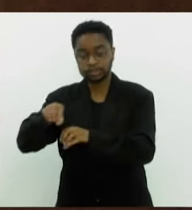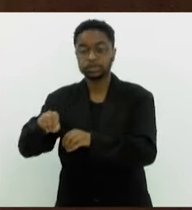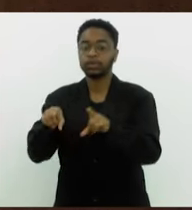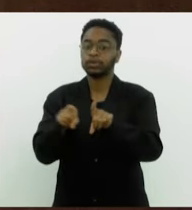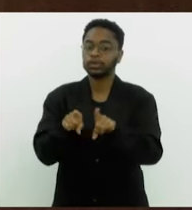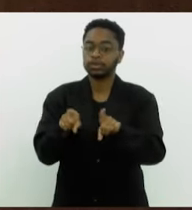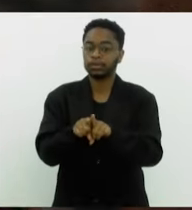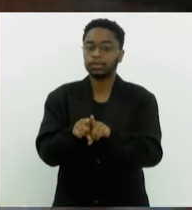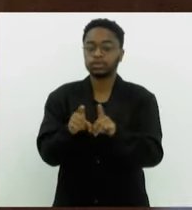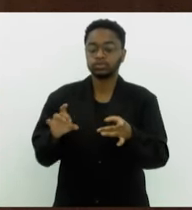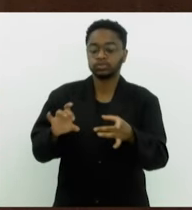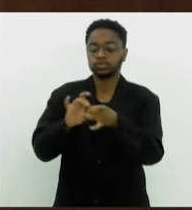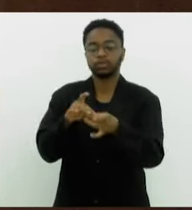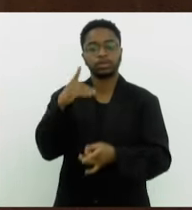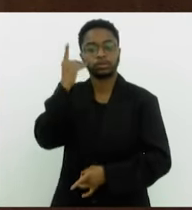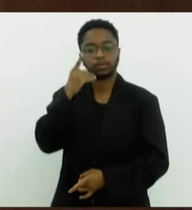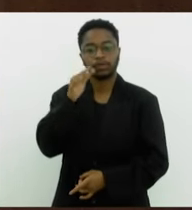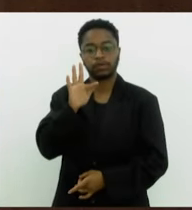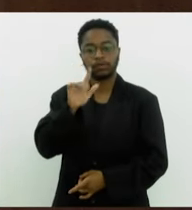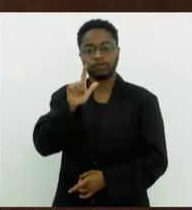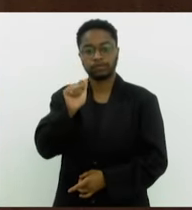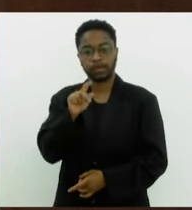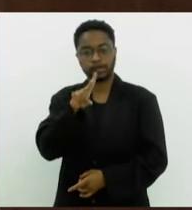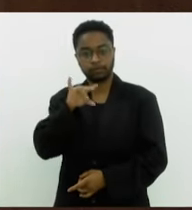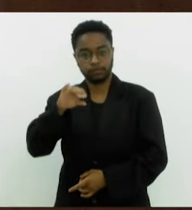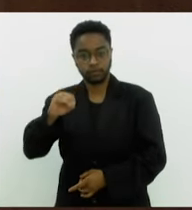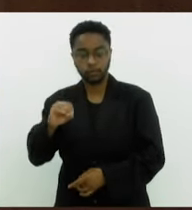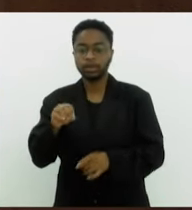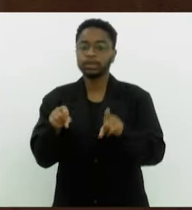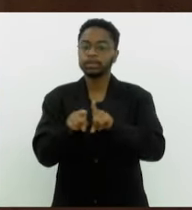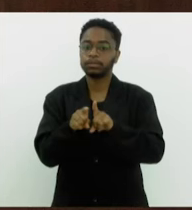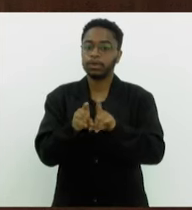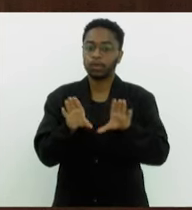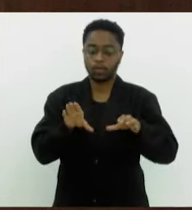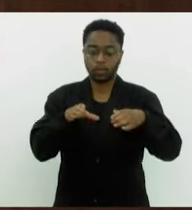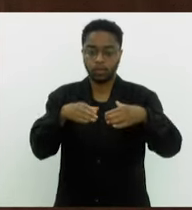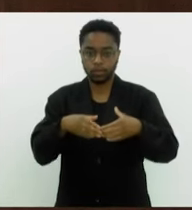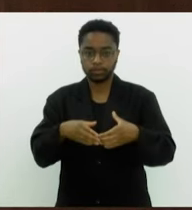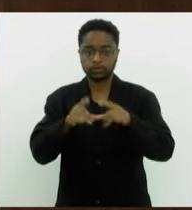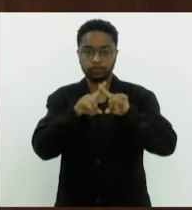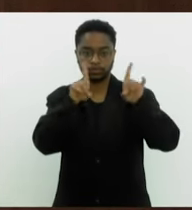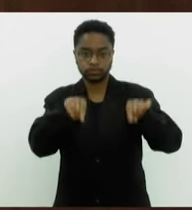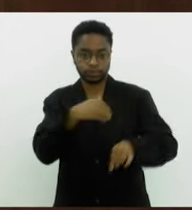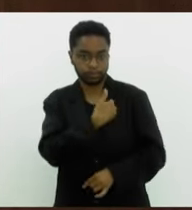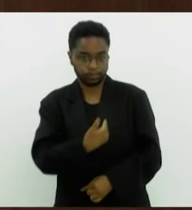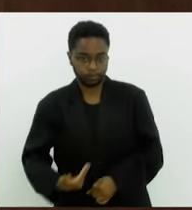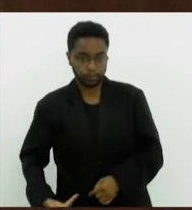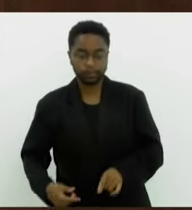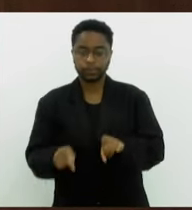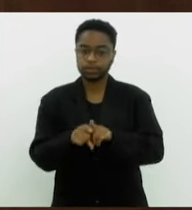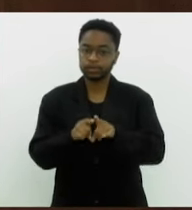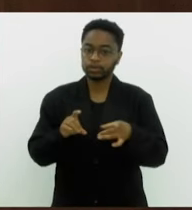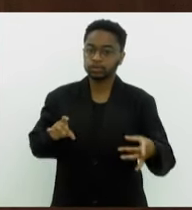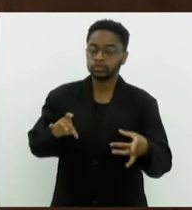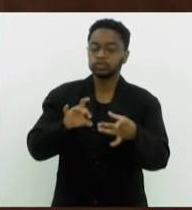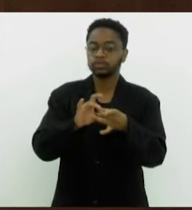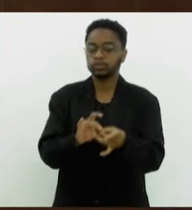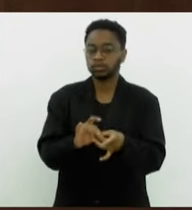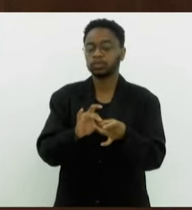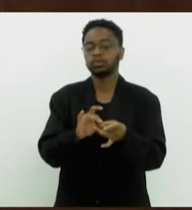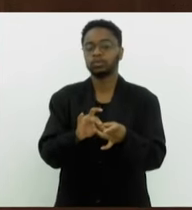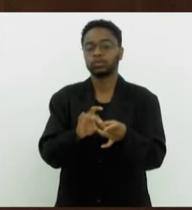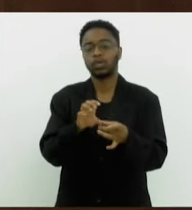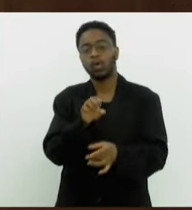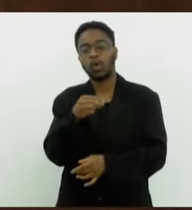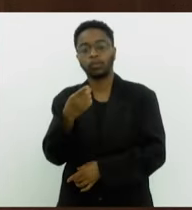do deputado Flávio Serafini, e agora na Comissão de Servidores Públicos, direta ou indiretamente,